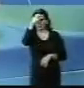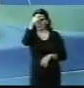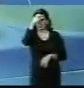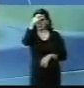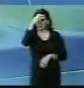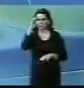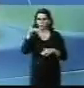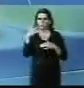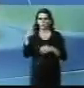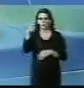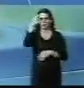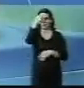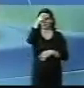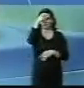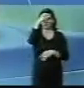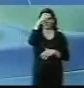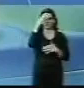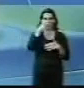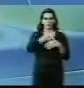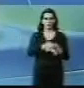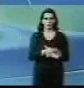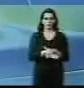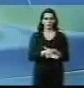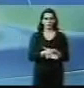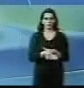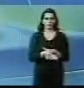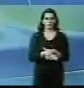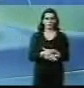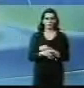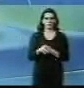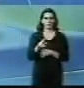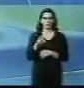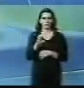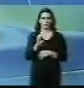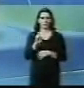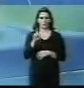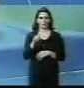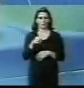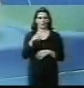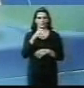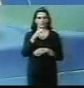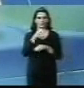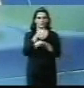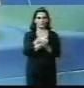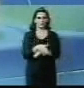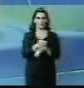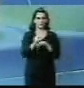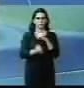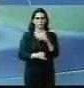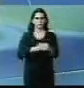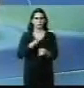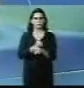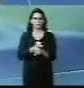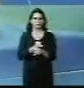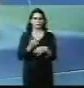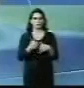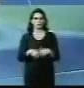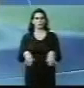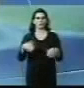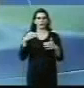quanto de tempo, né, aquele arquivo que o servidor de proxy buscou, aquele site que ele buscou na internet, vai